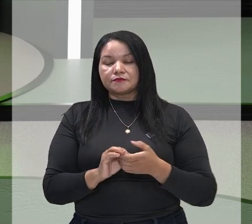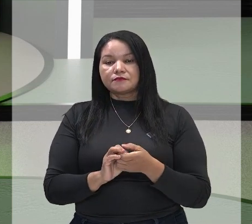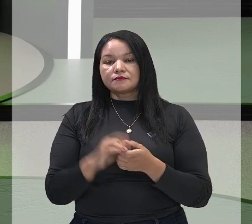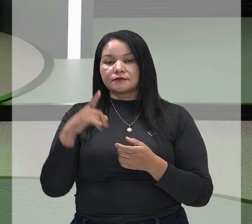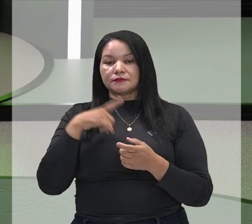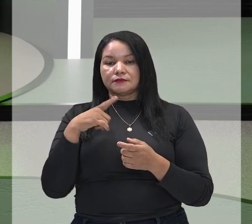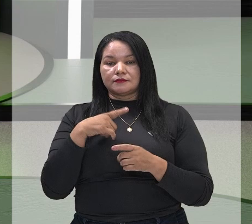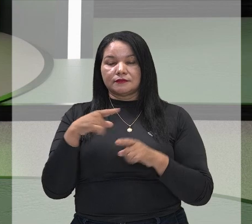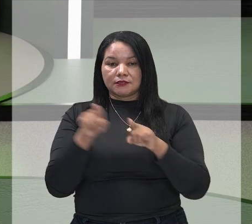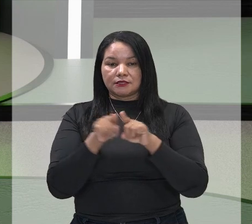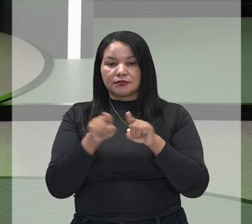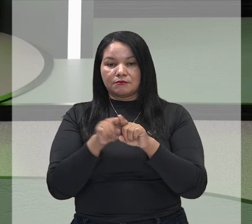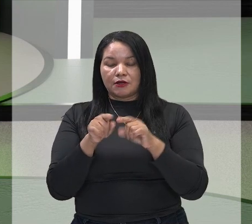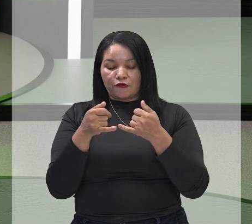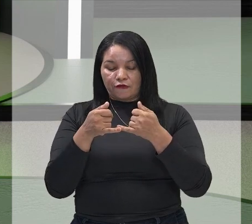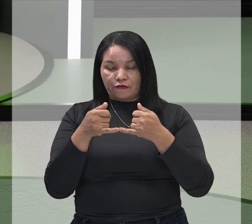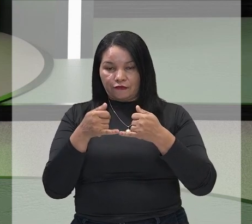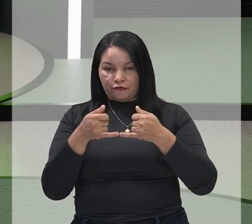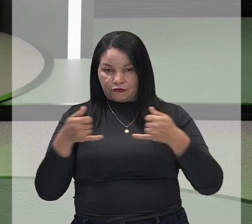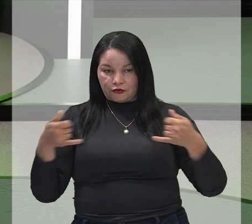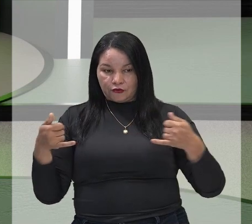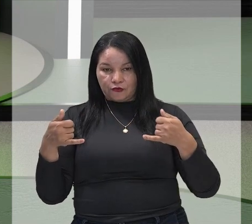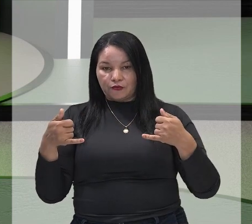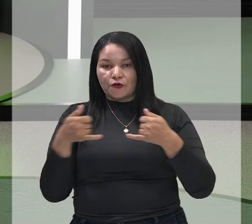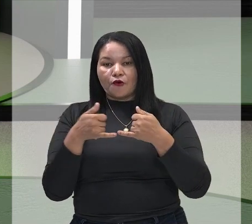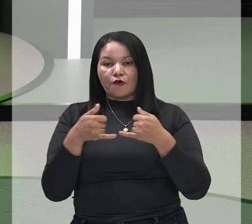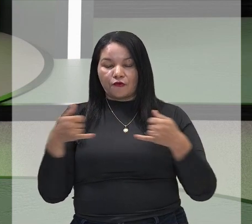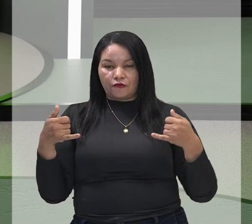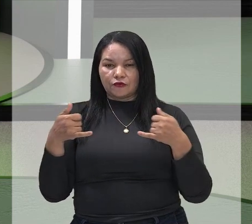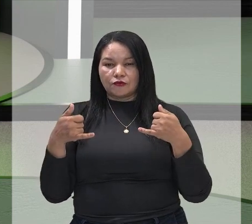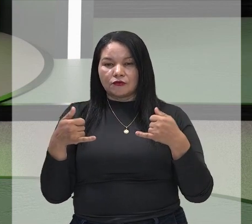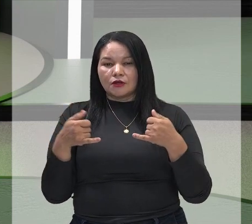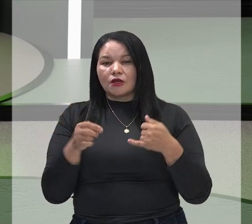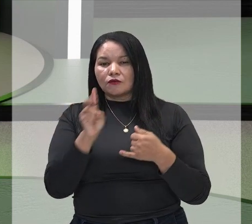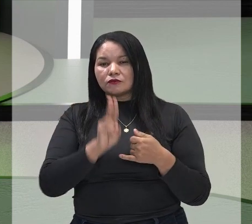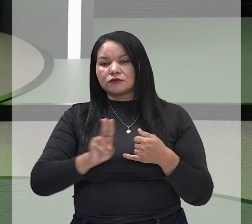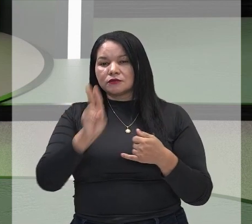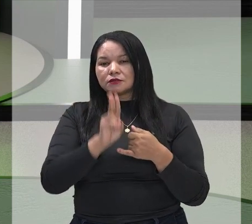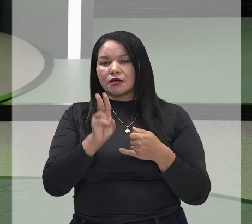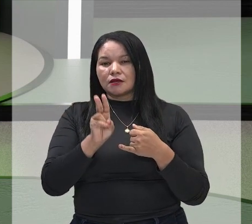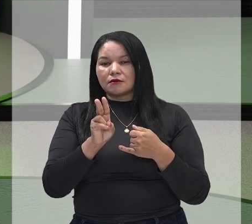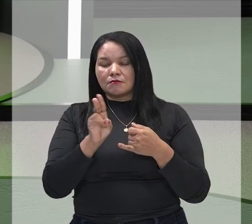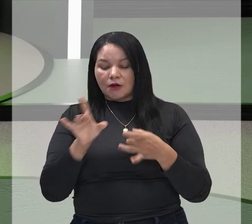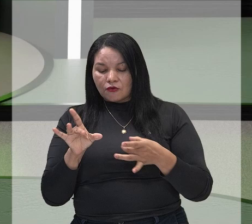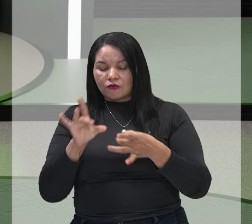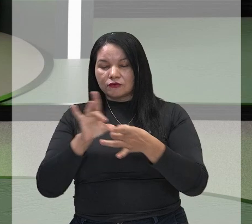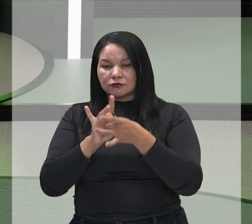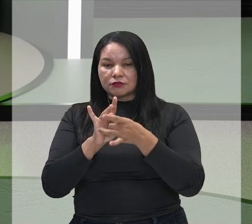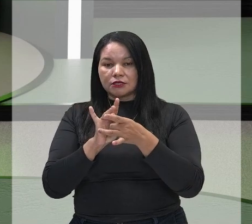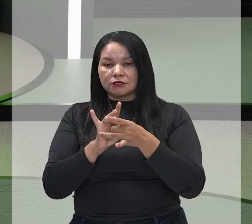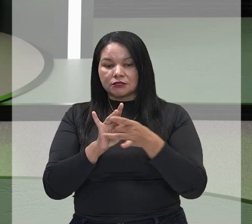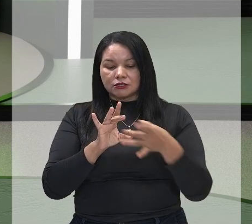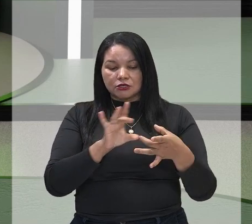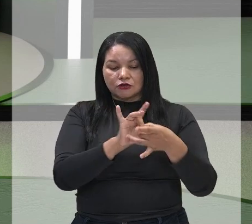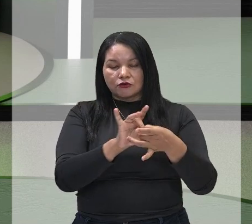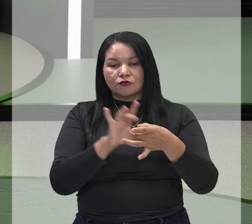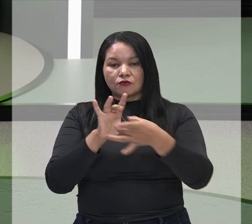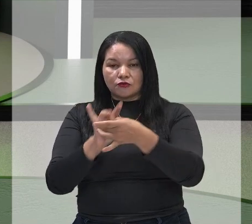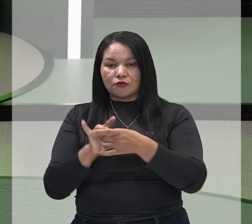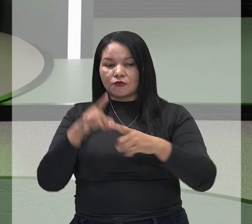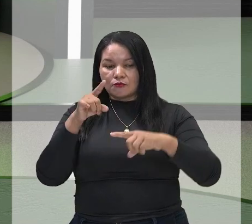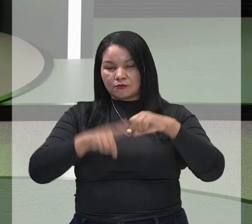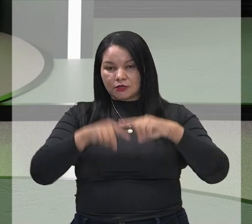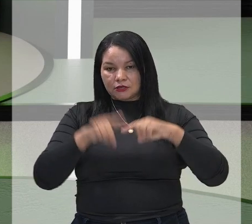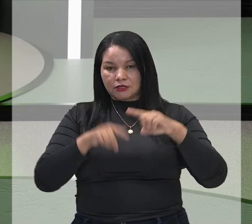também os fios condutores. Eles são utilizados para conectar os componentes do circuito, permitindo o fluxo